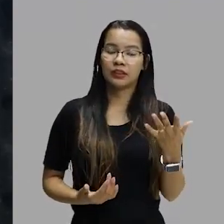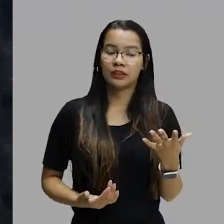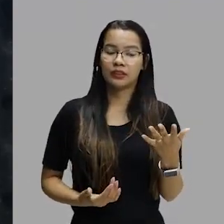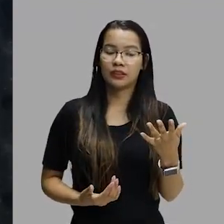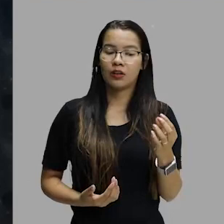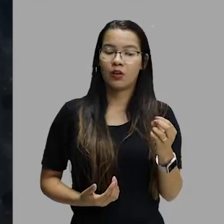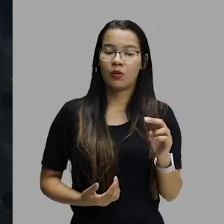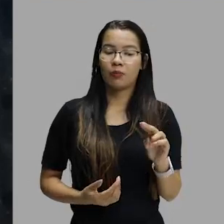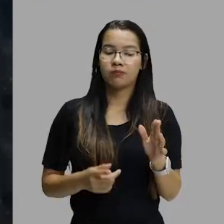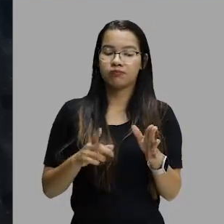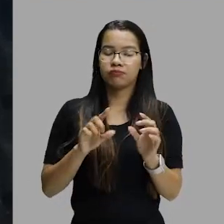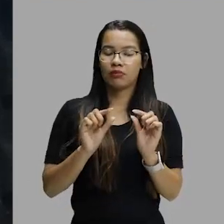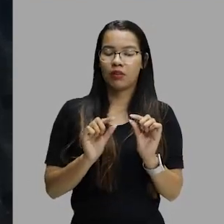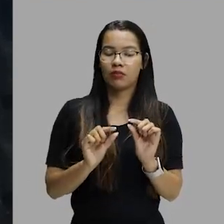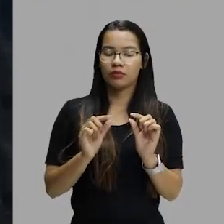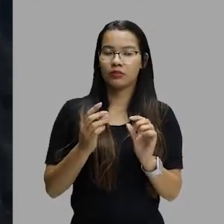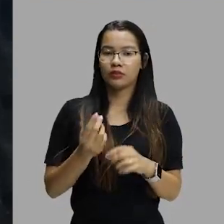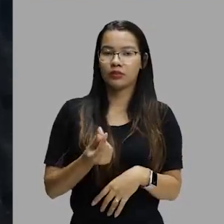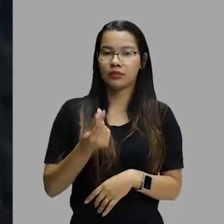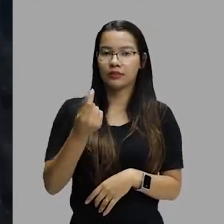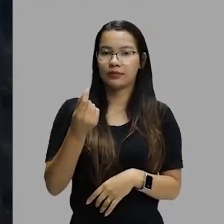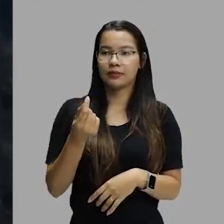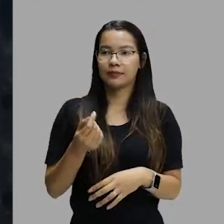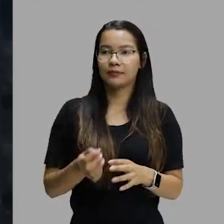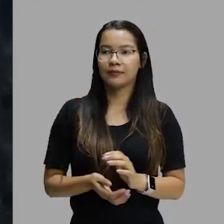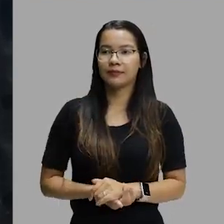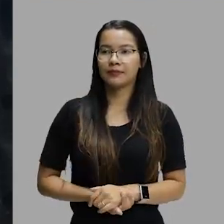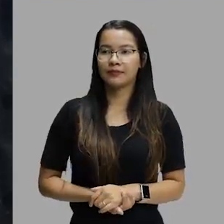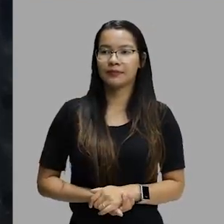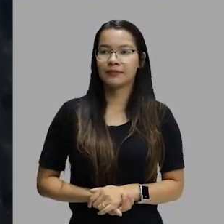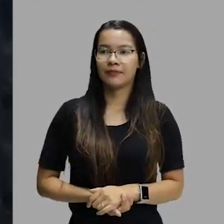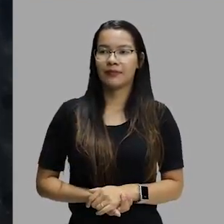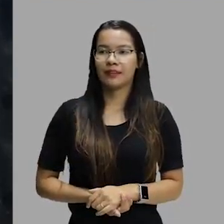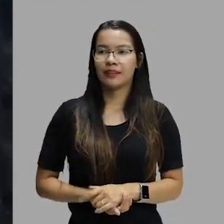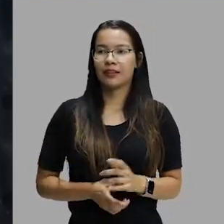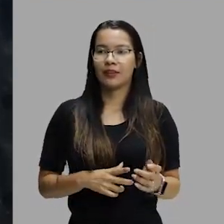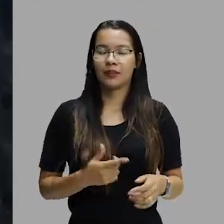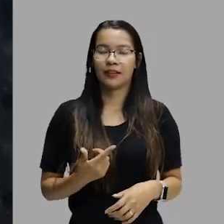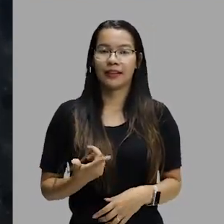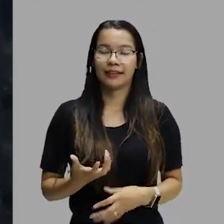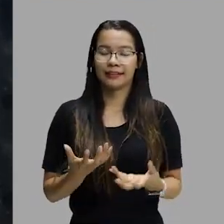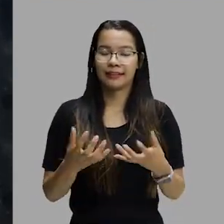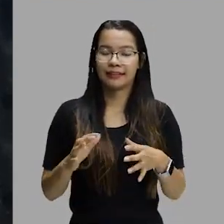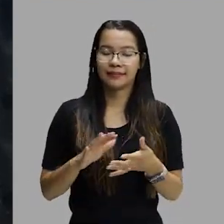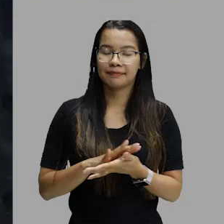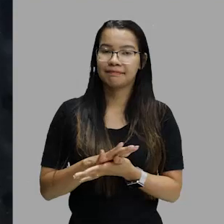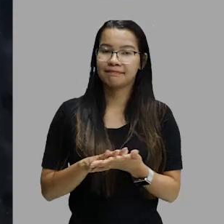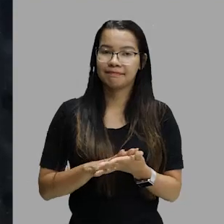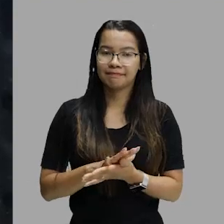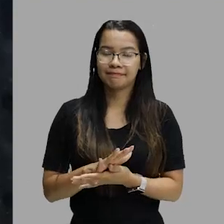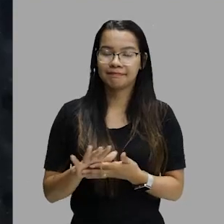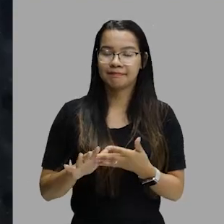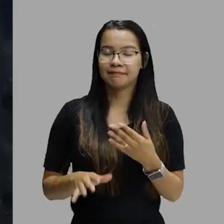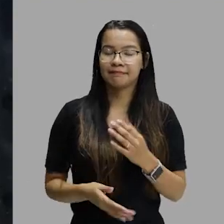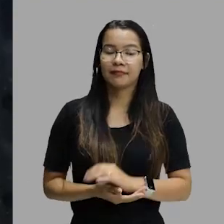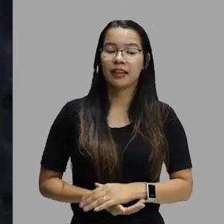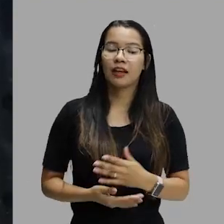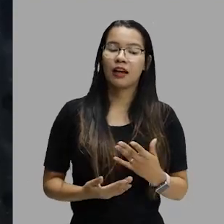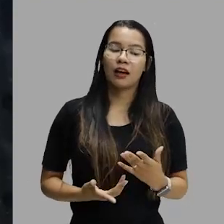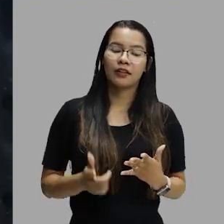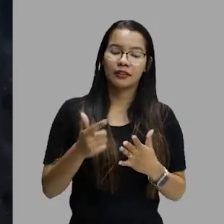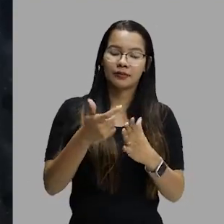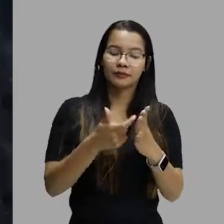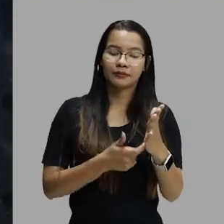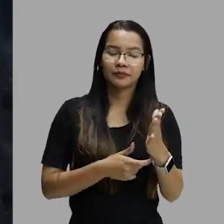tenho muito pouco dinheiro. Eu não vou chamar isso para mim. Muito pouco dinheiro quer dizer que a pessoa não tem nada, tá bom? Então, assim, dentro do texto,